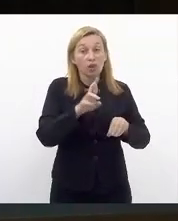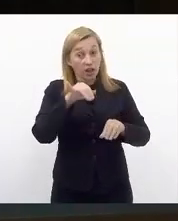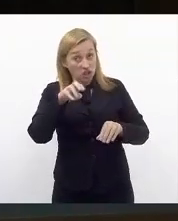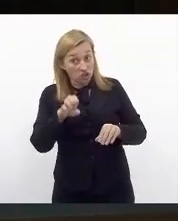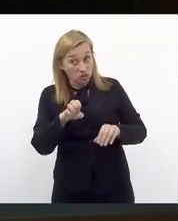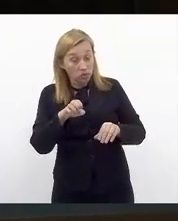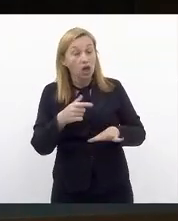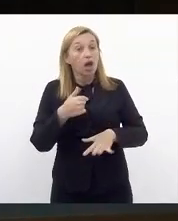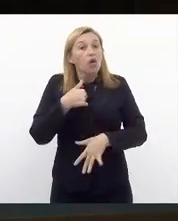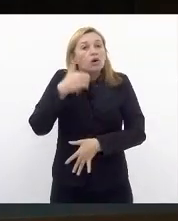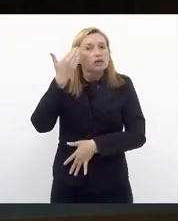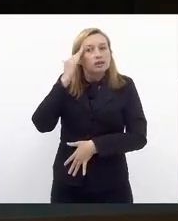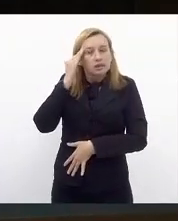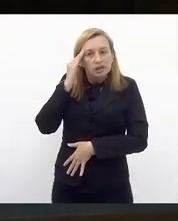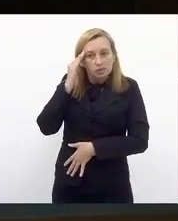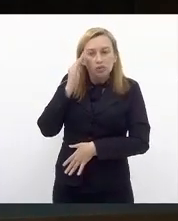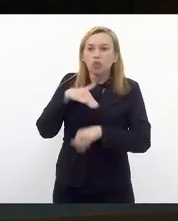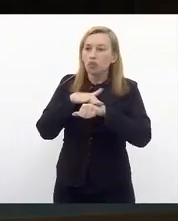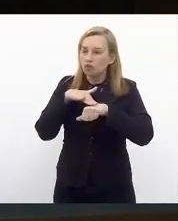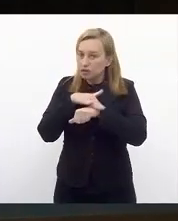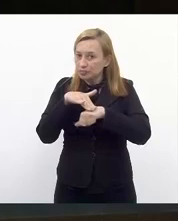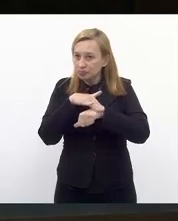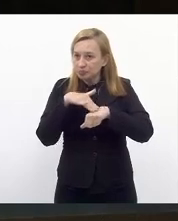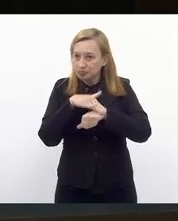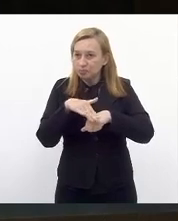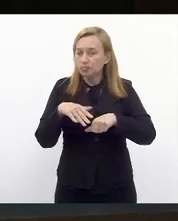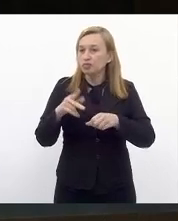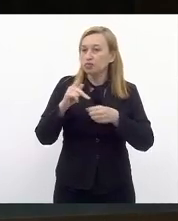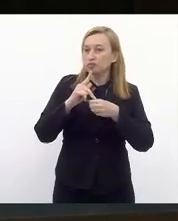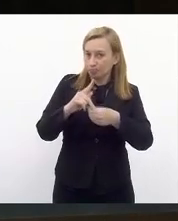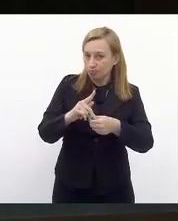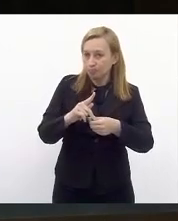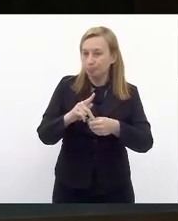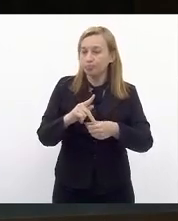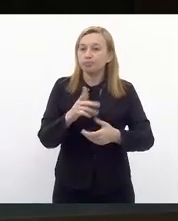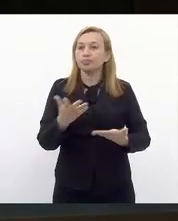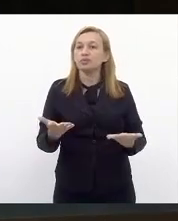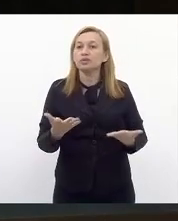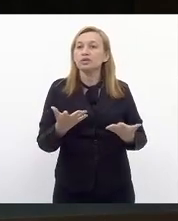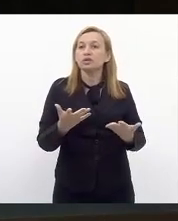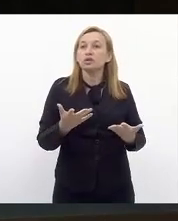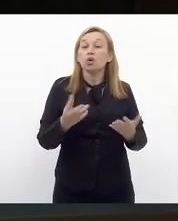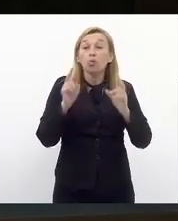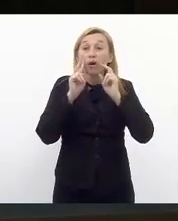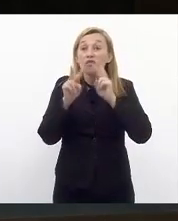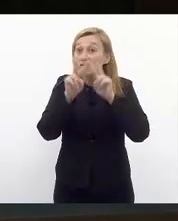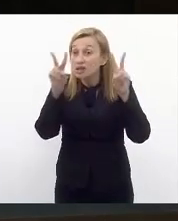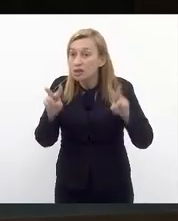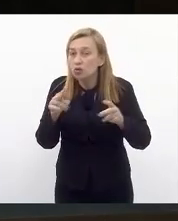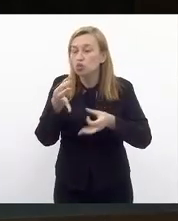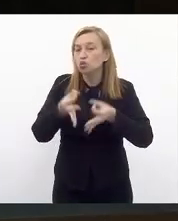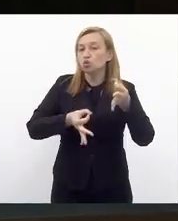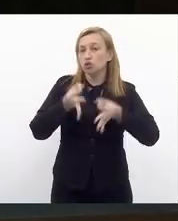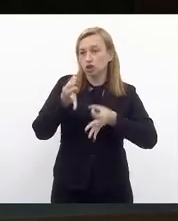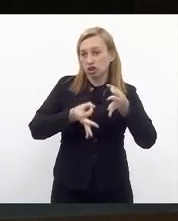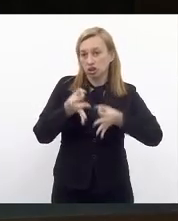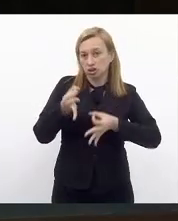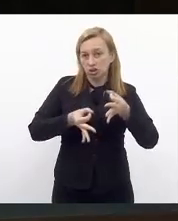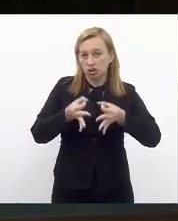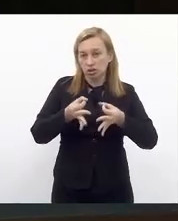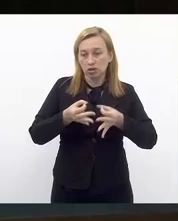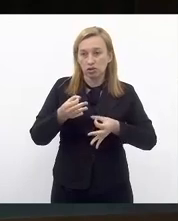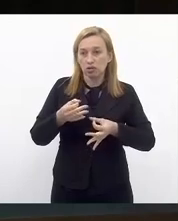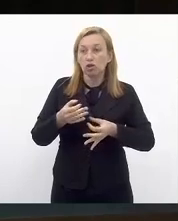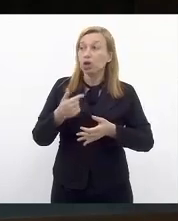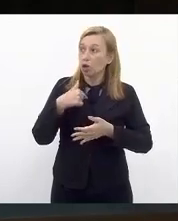repito eu entendo eu conversei muito com Os Procuradores aquela apenas uma visão jurídica e eu